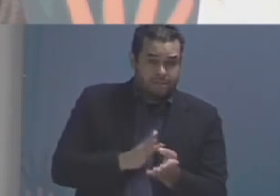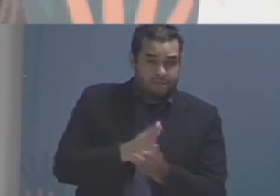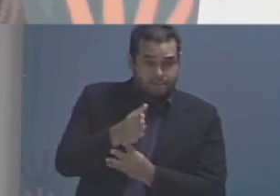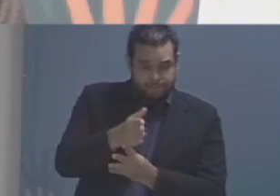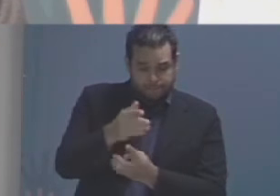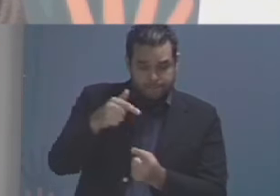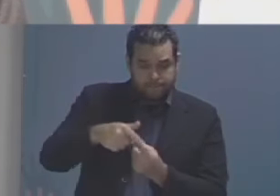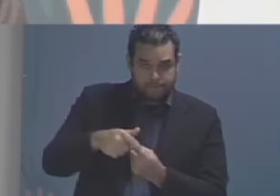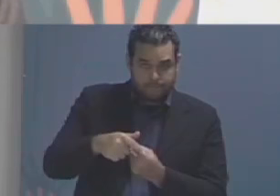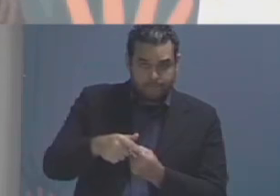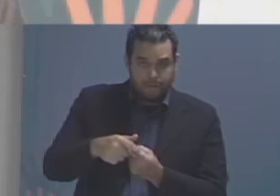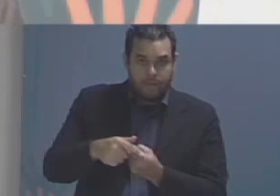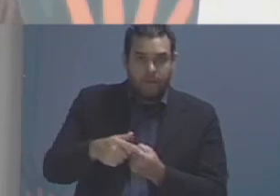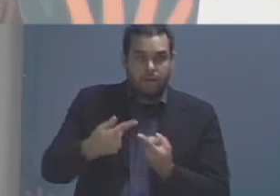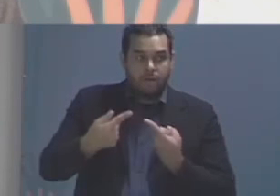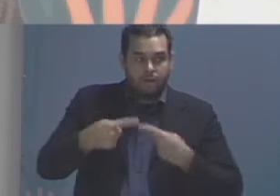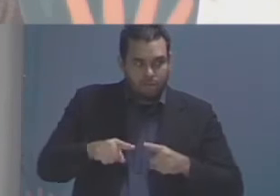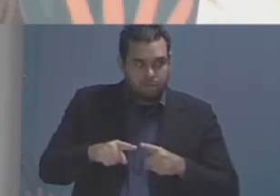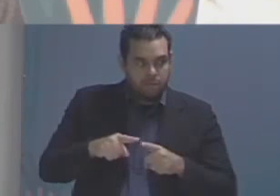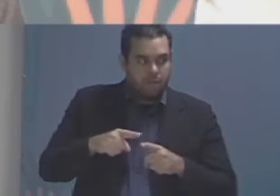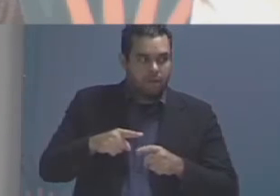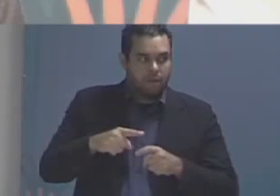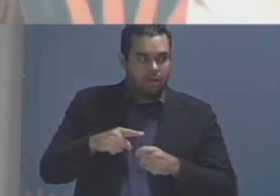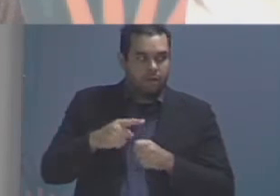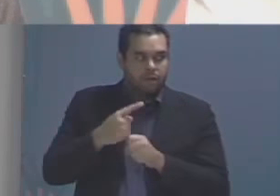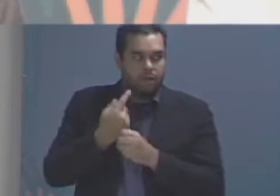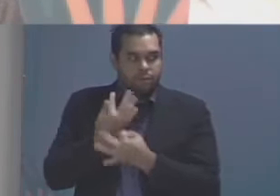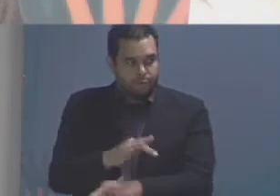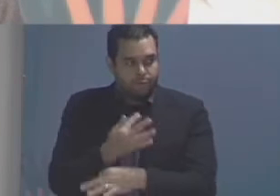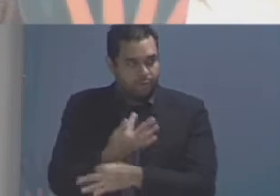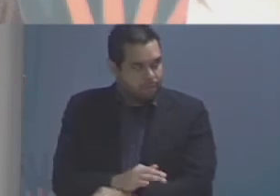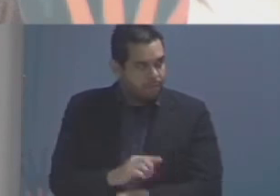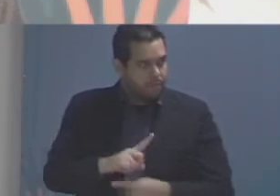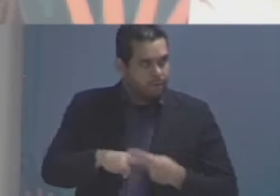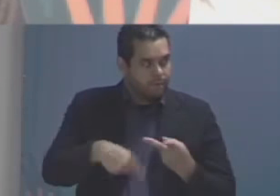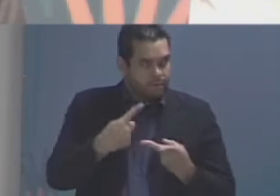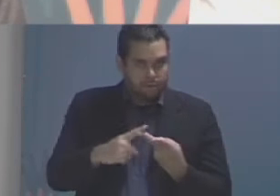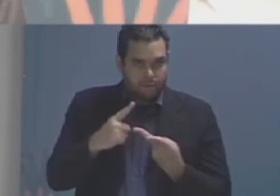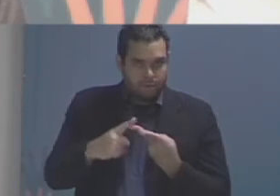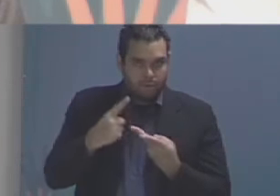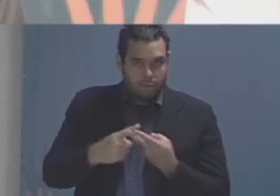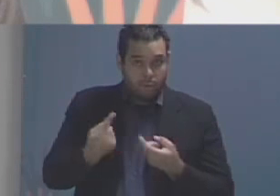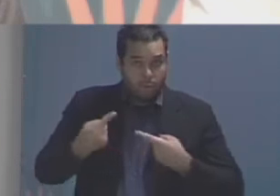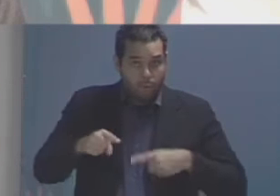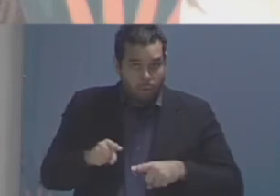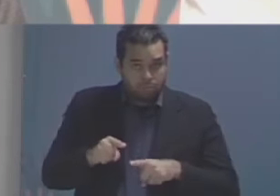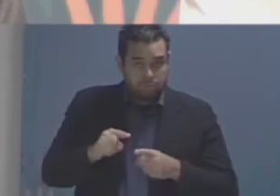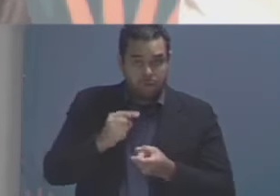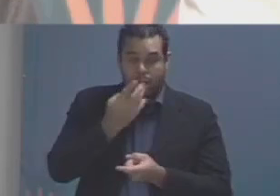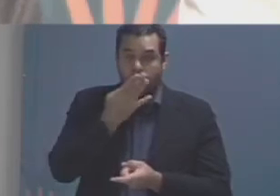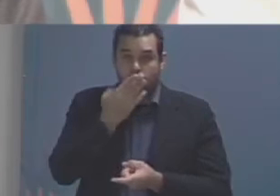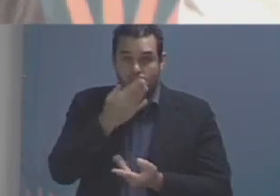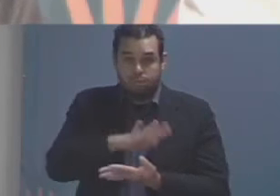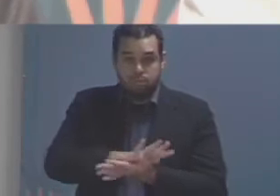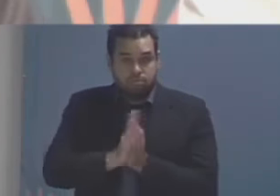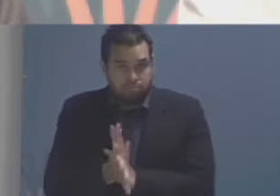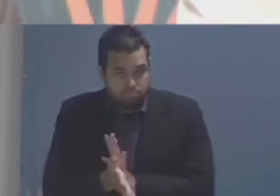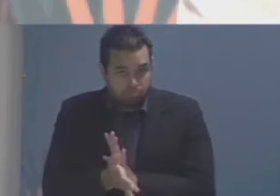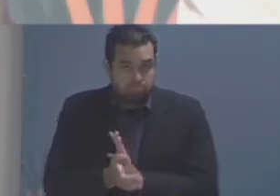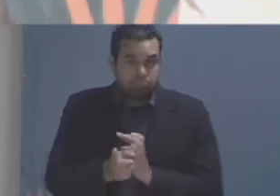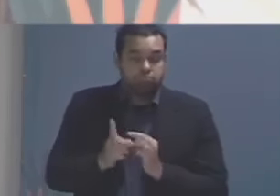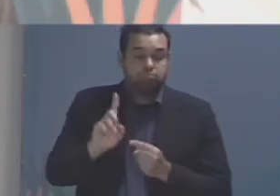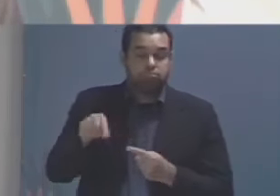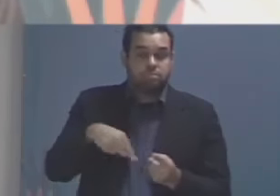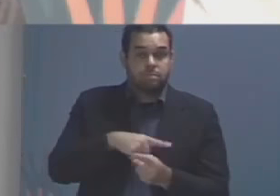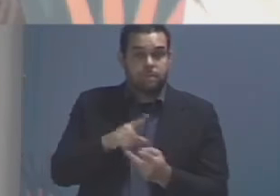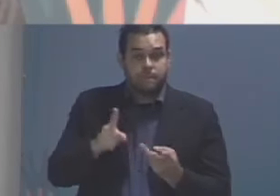da violência de Estado e da tortura, o enfrentamento das violências associadas ao racismo e aos preconceitos étnicos, que é essa